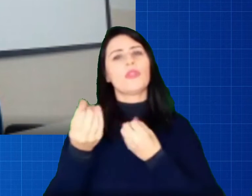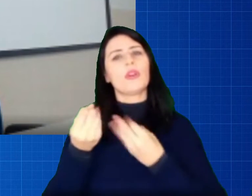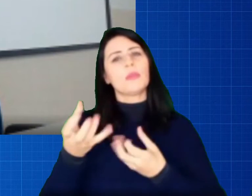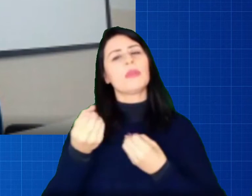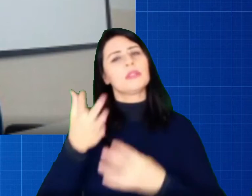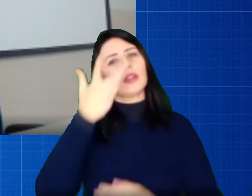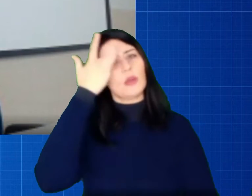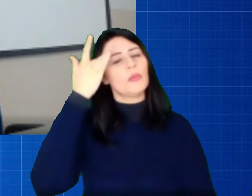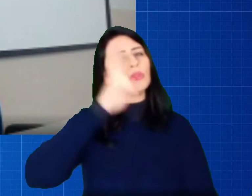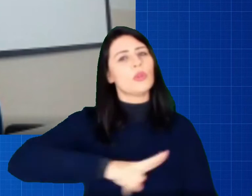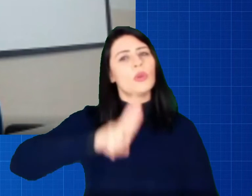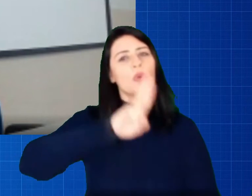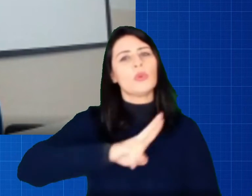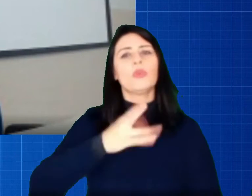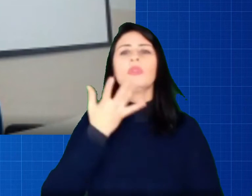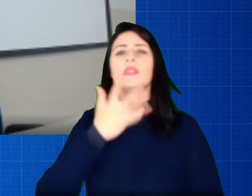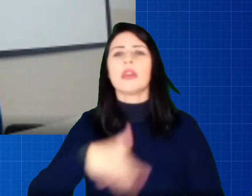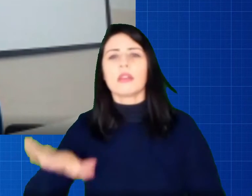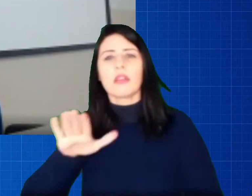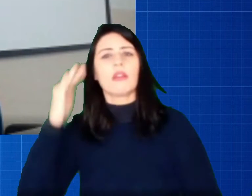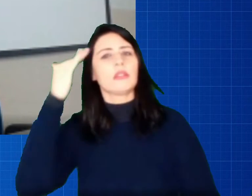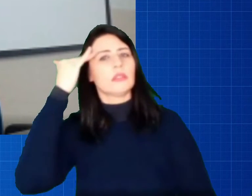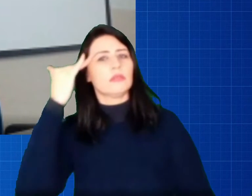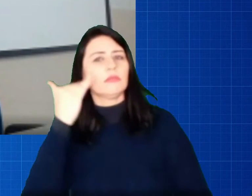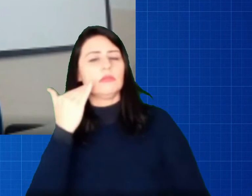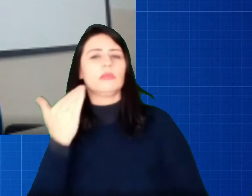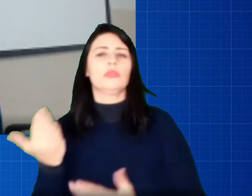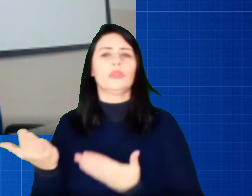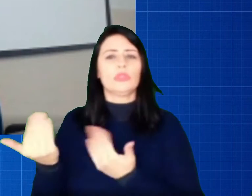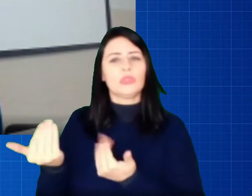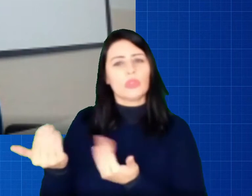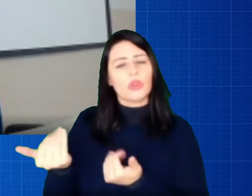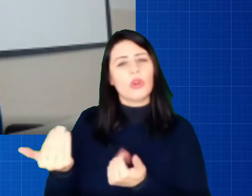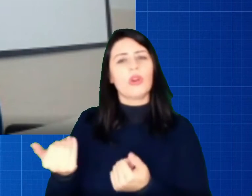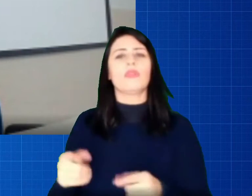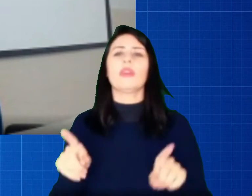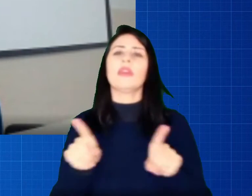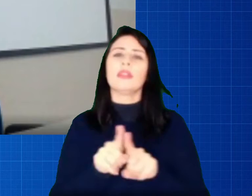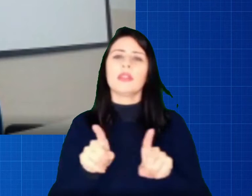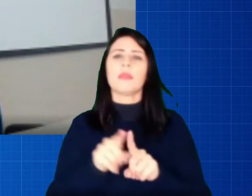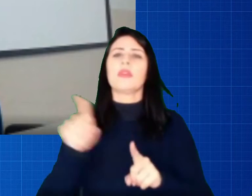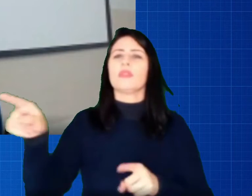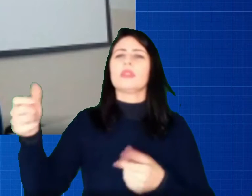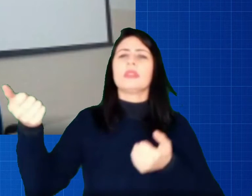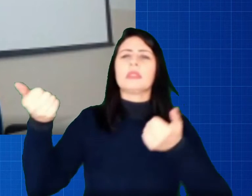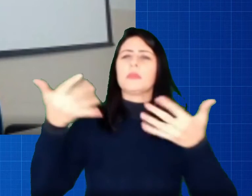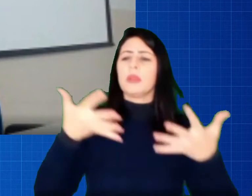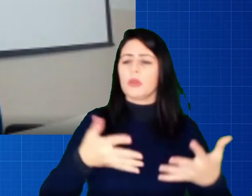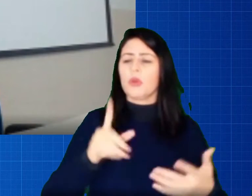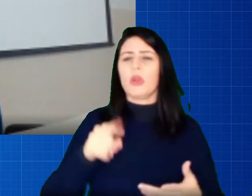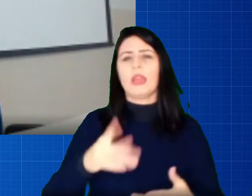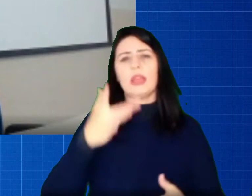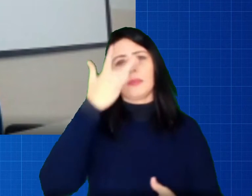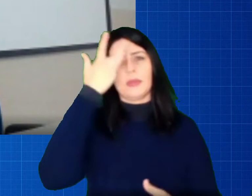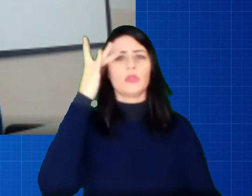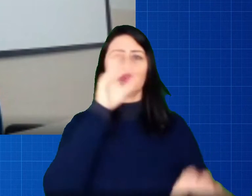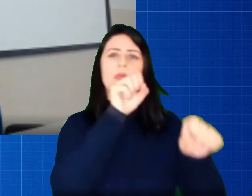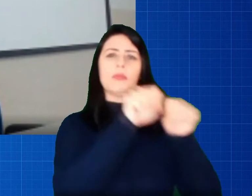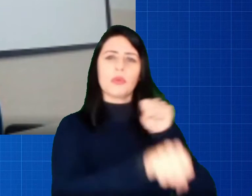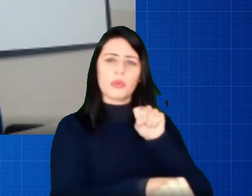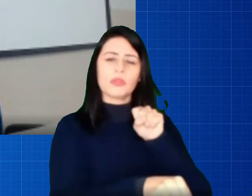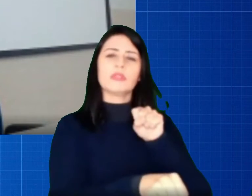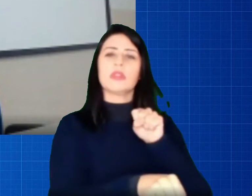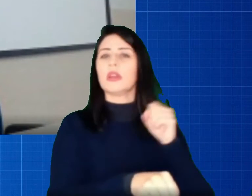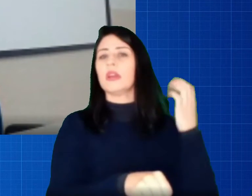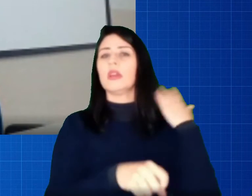trocar experiência mesmo e poder levar a melhor informação para os nossos usuários, para as nossas crianças, para os nossos jovens. E a criança, como você